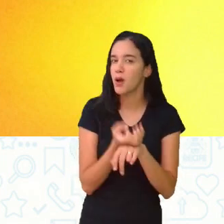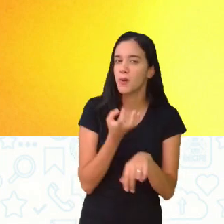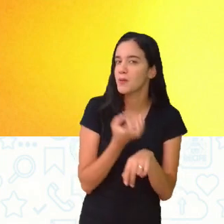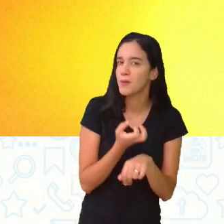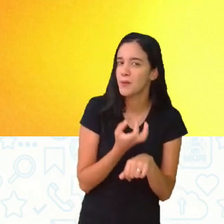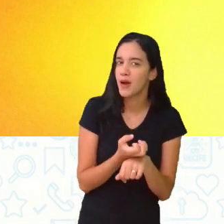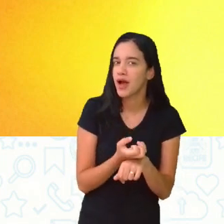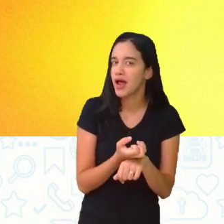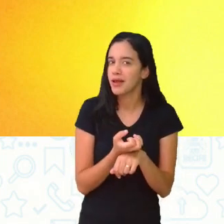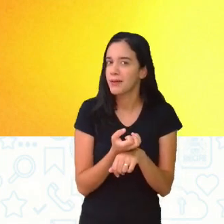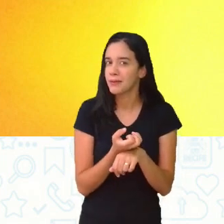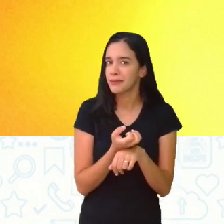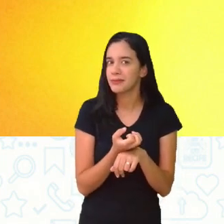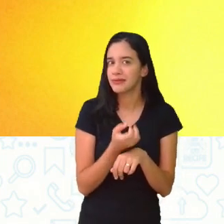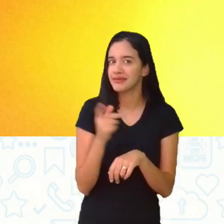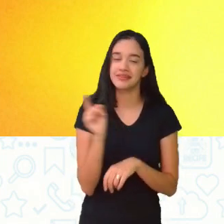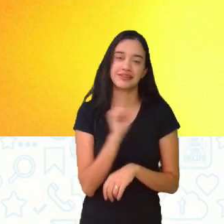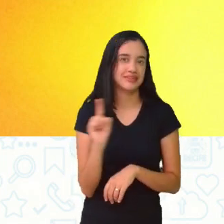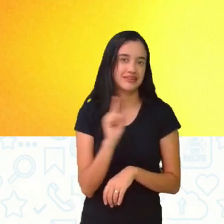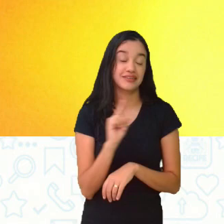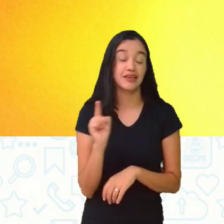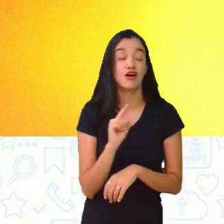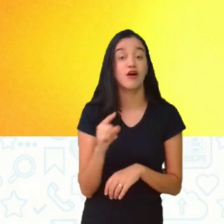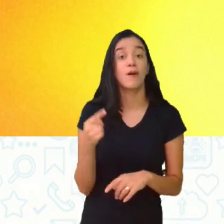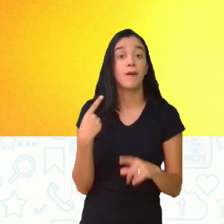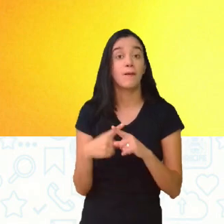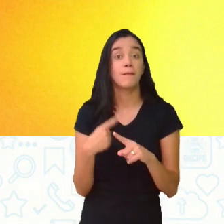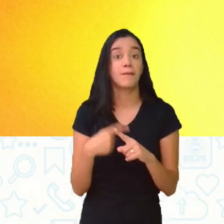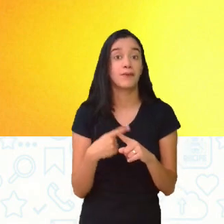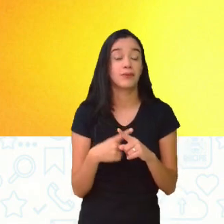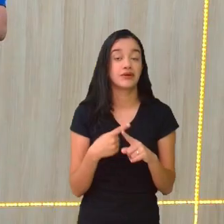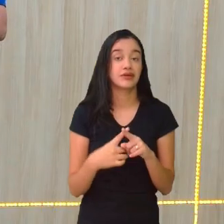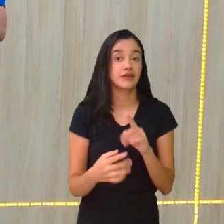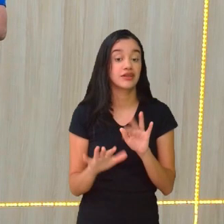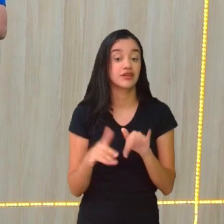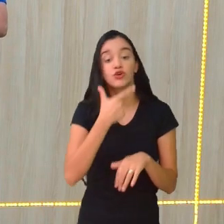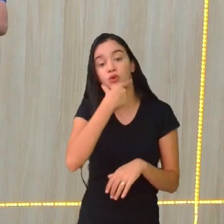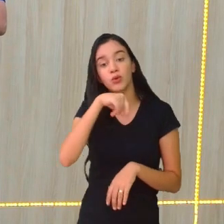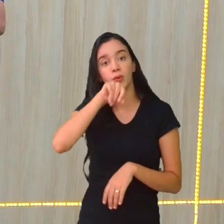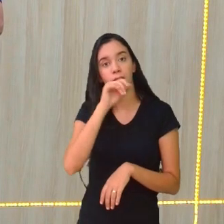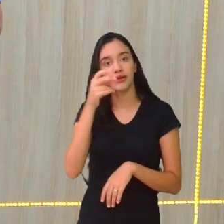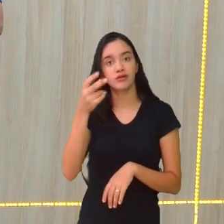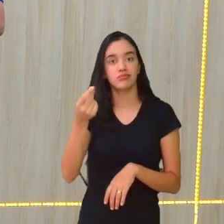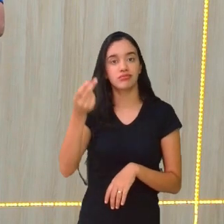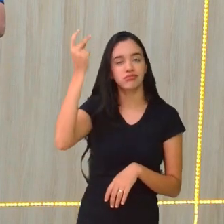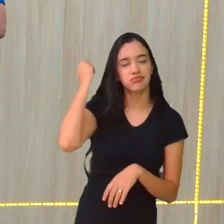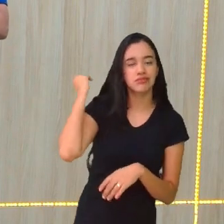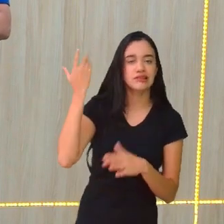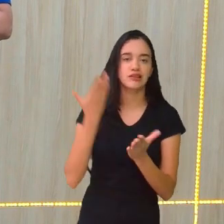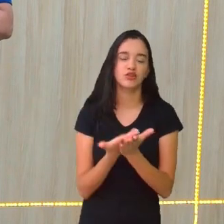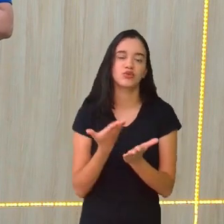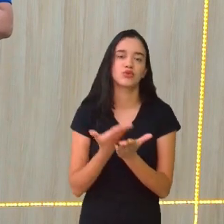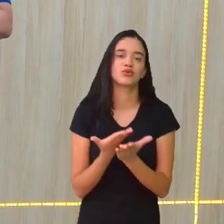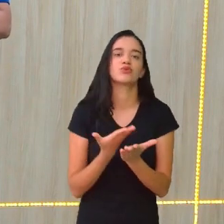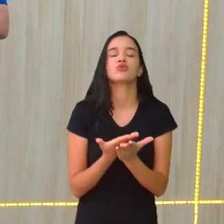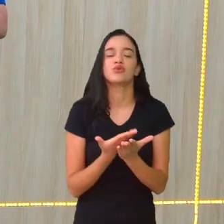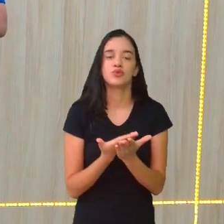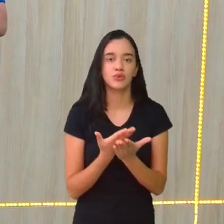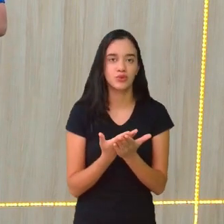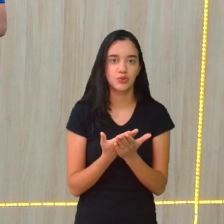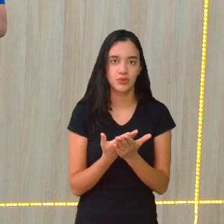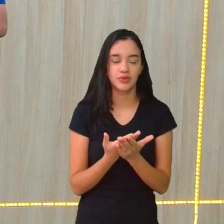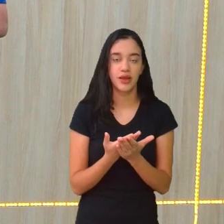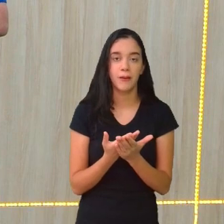está falando de 50 anos. Porque na época que o pai estudava, não é? Contextualizando aqui, na época que o